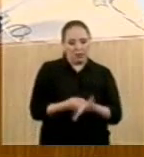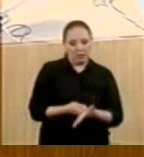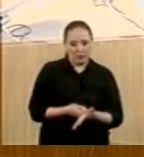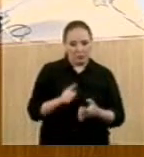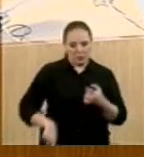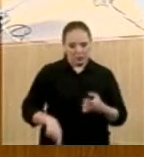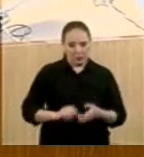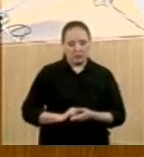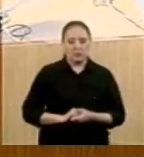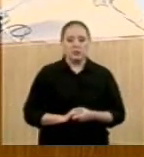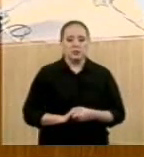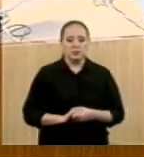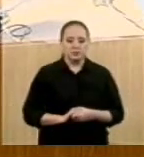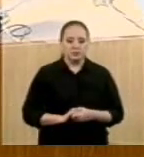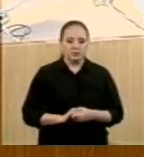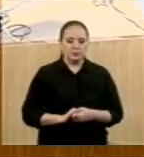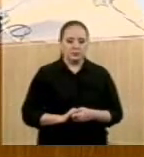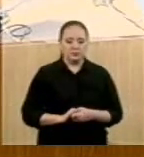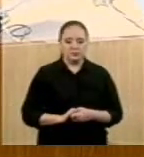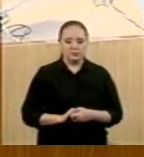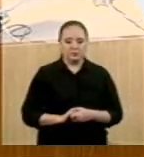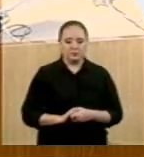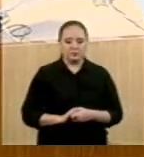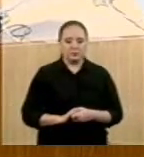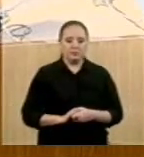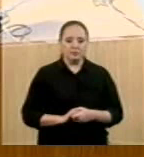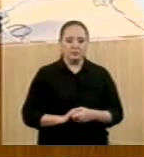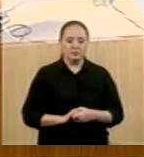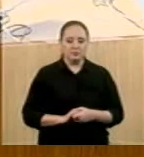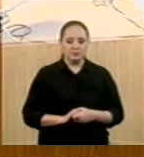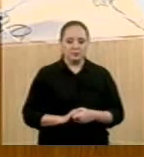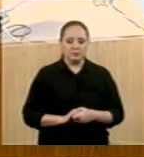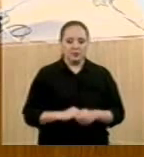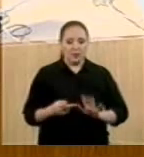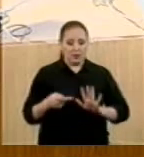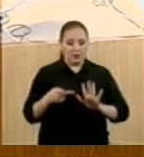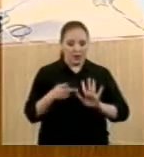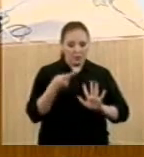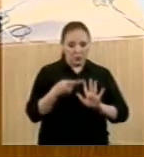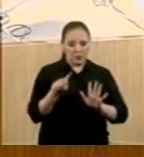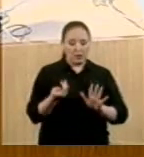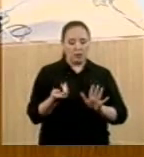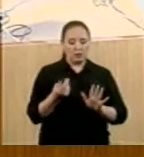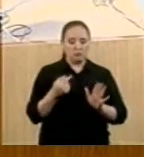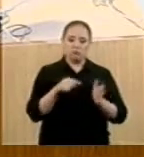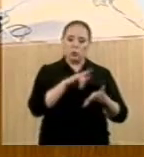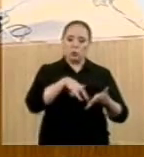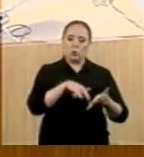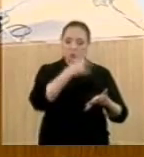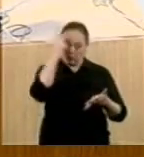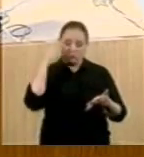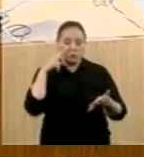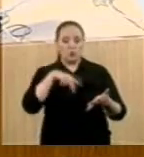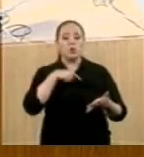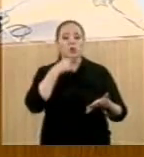O plexo normativo da portaria e da resolução ora questionados afronta, em